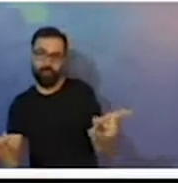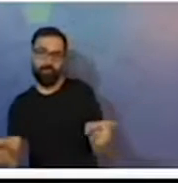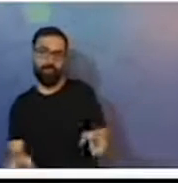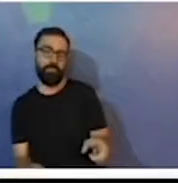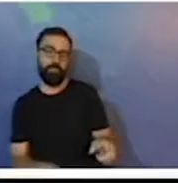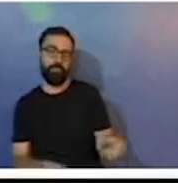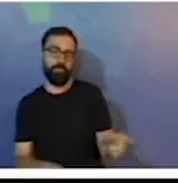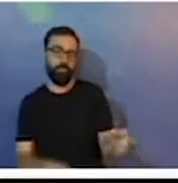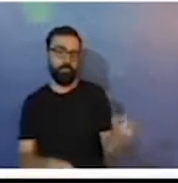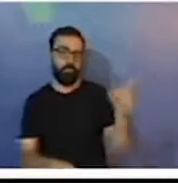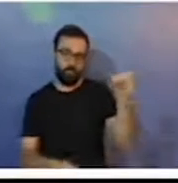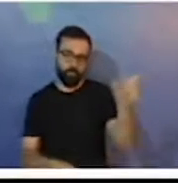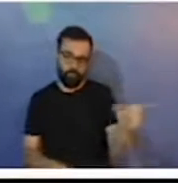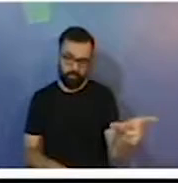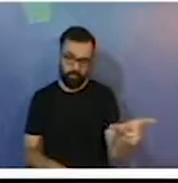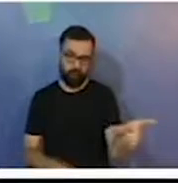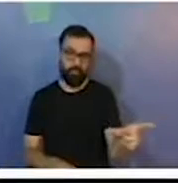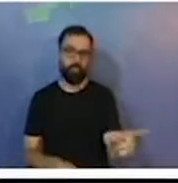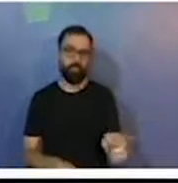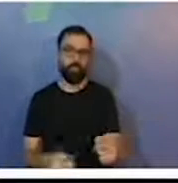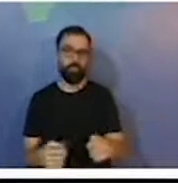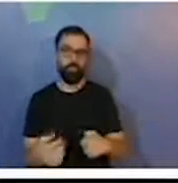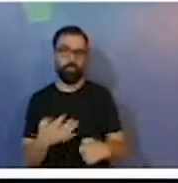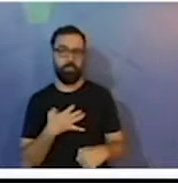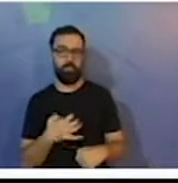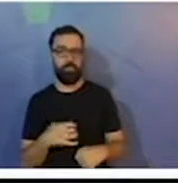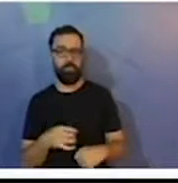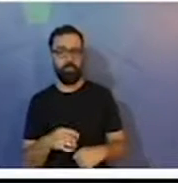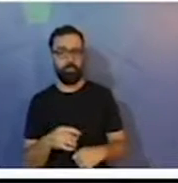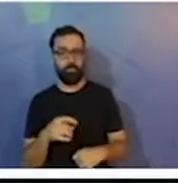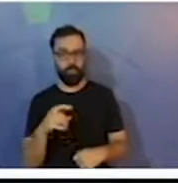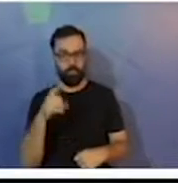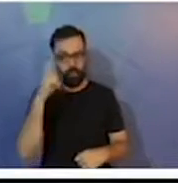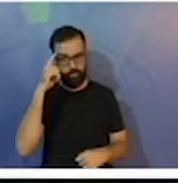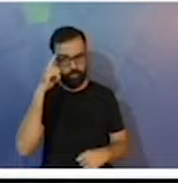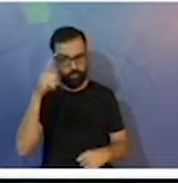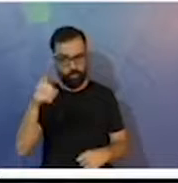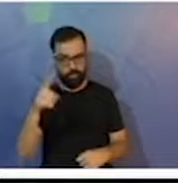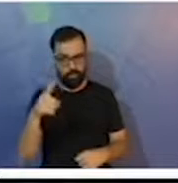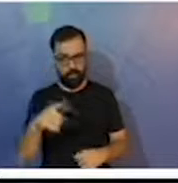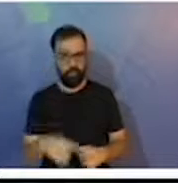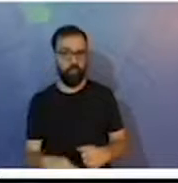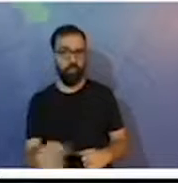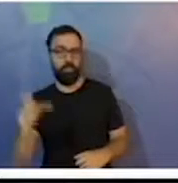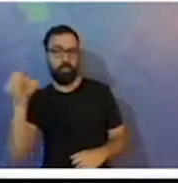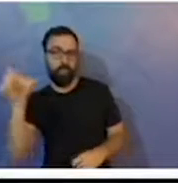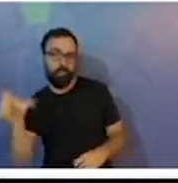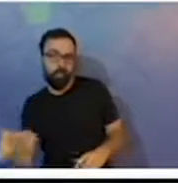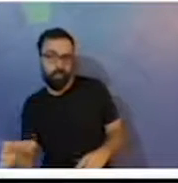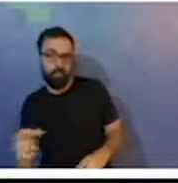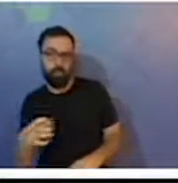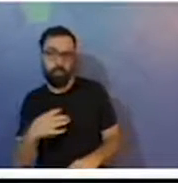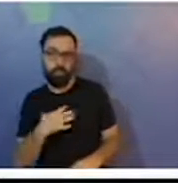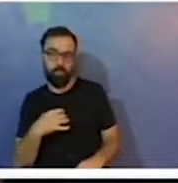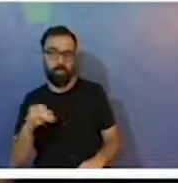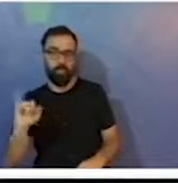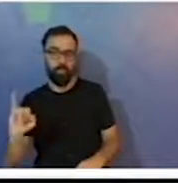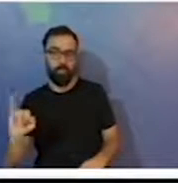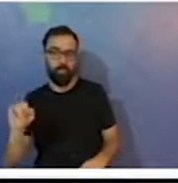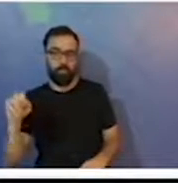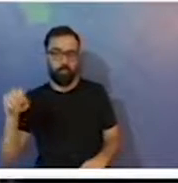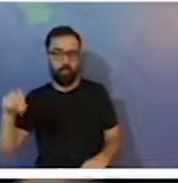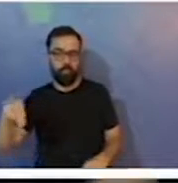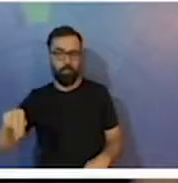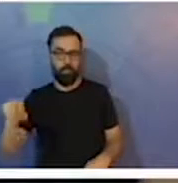lembra que lá atrás no slide passado tem um boxe foi colocado dá uma olhadinha naquele Box é uma